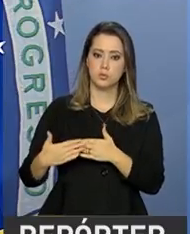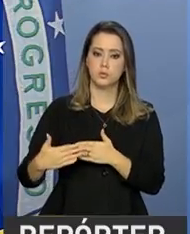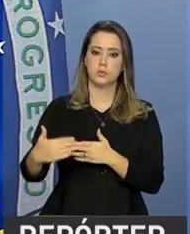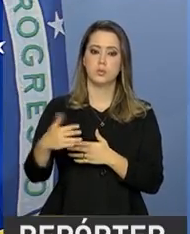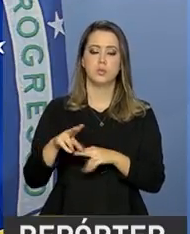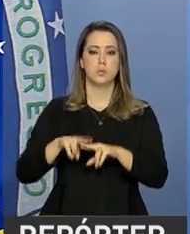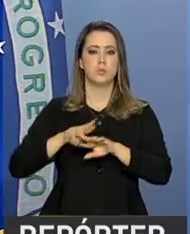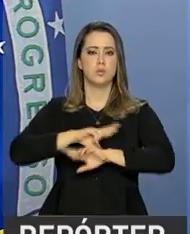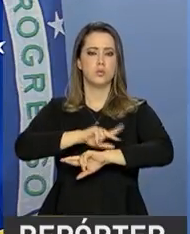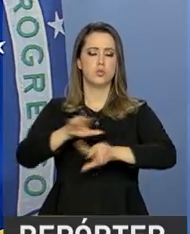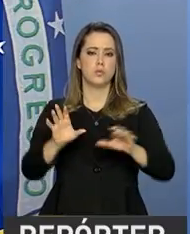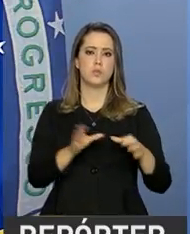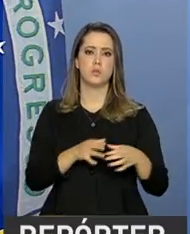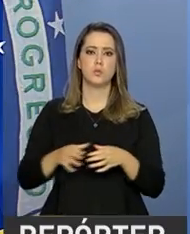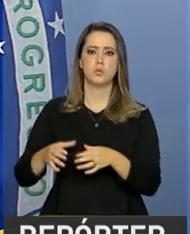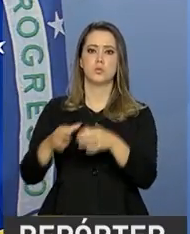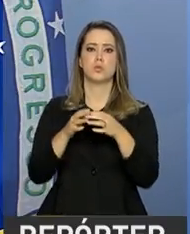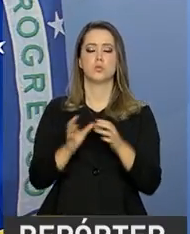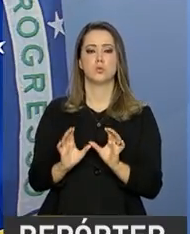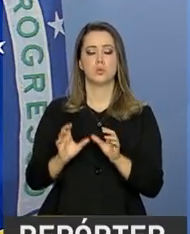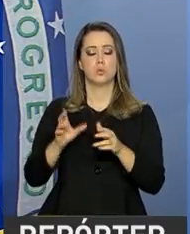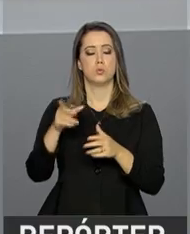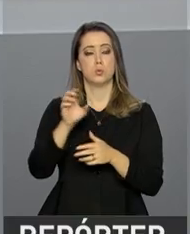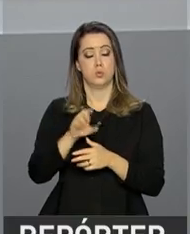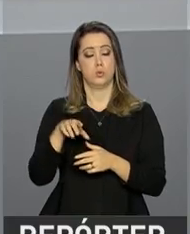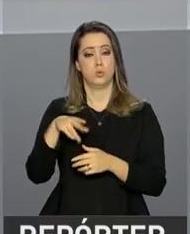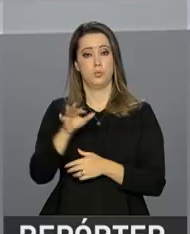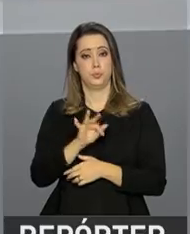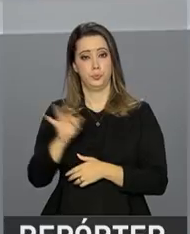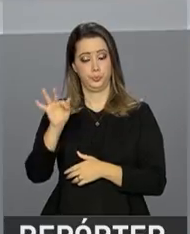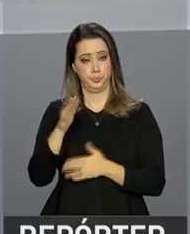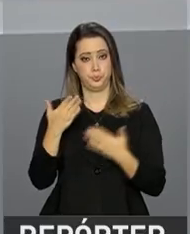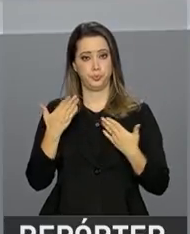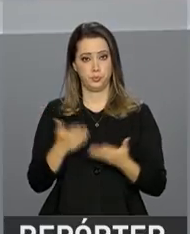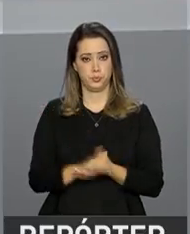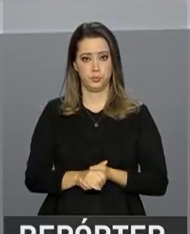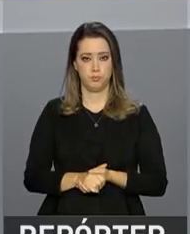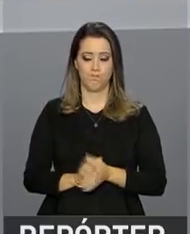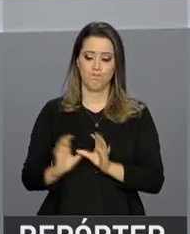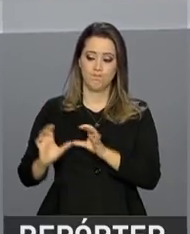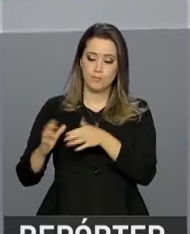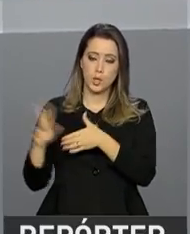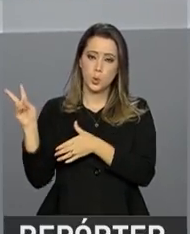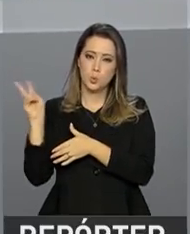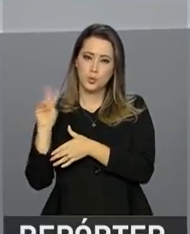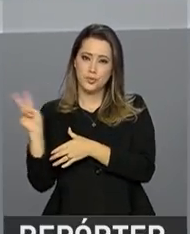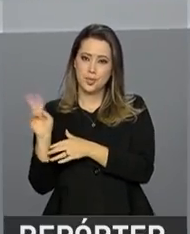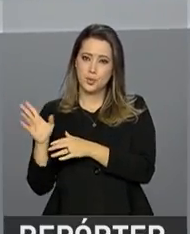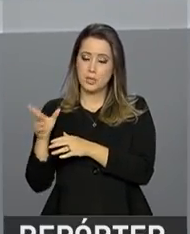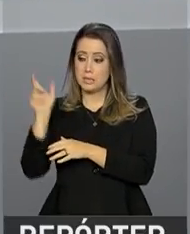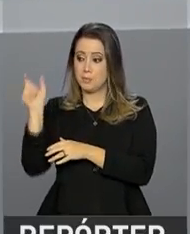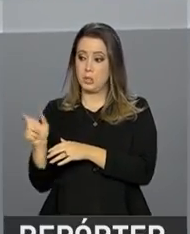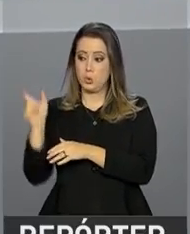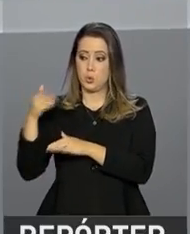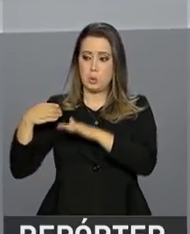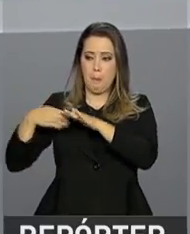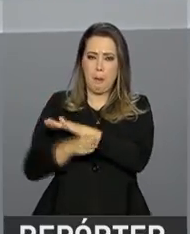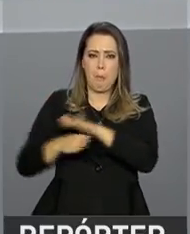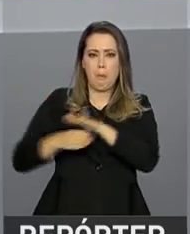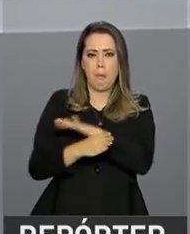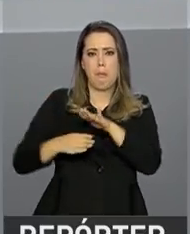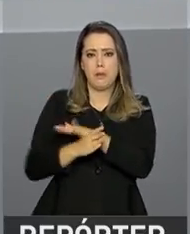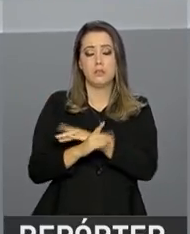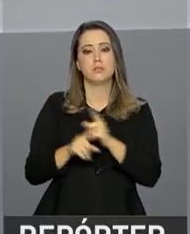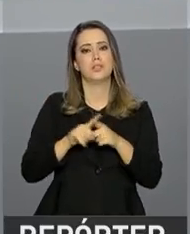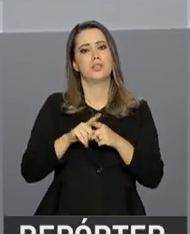pelos diversos órgãos e entes da federação os venezuelanos têm buscado no brasil a chance de recomeçar a